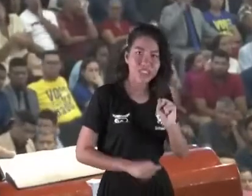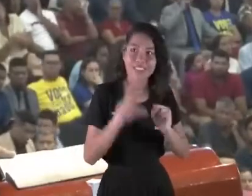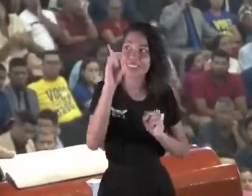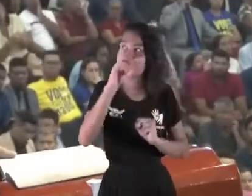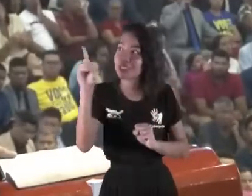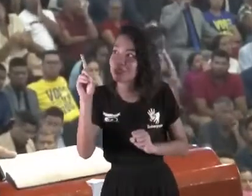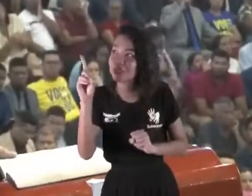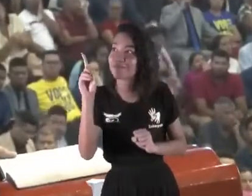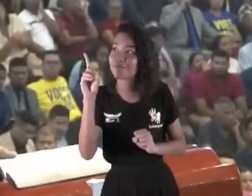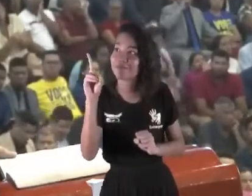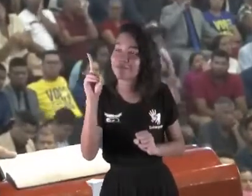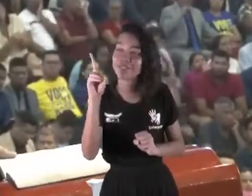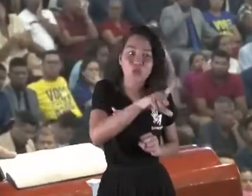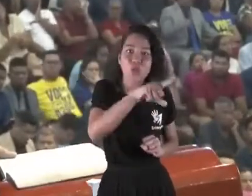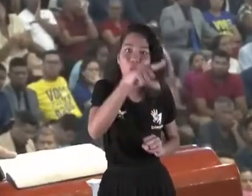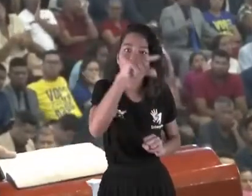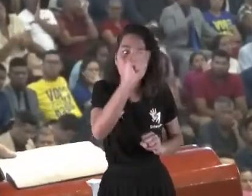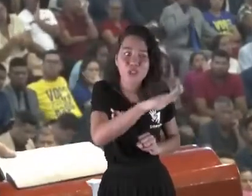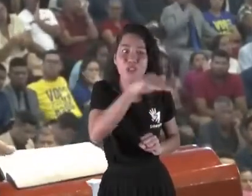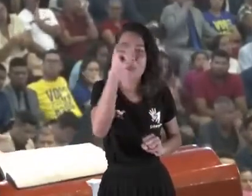chamou. Ele diz: